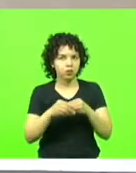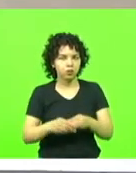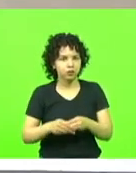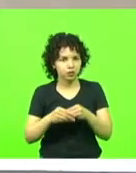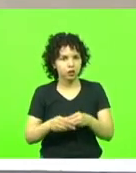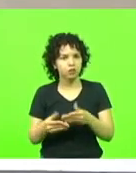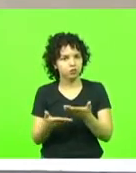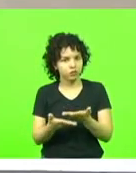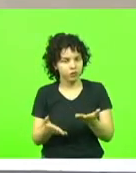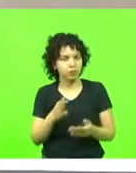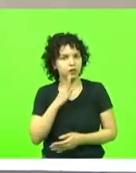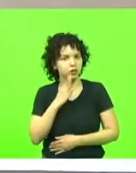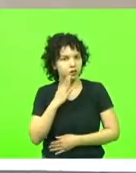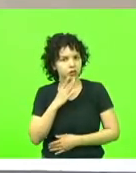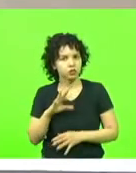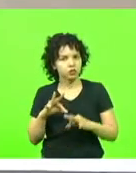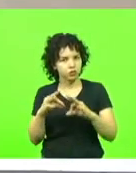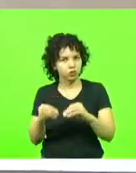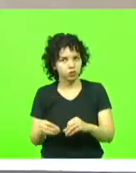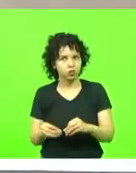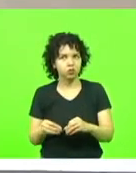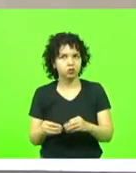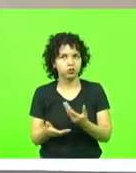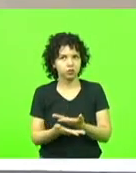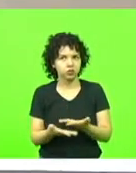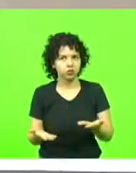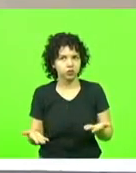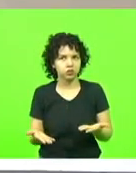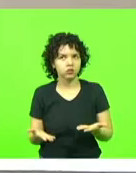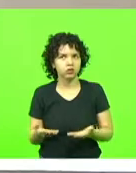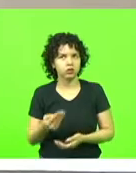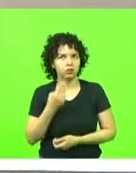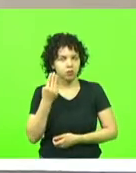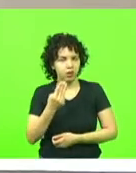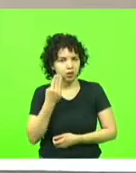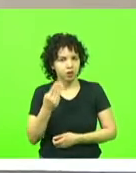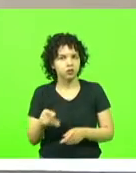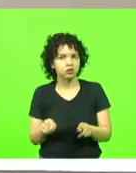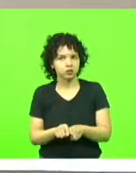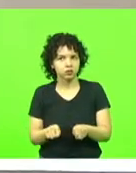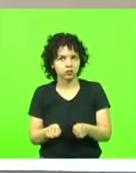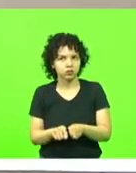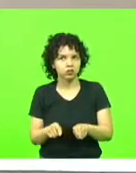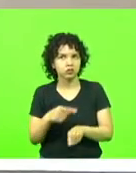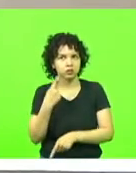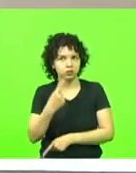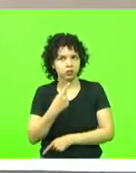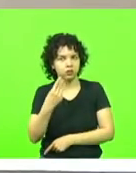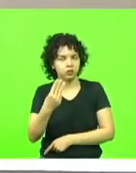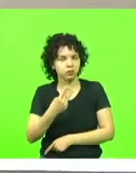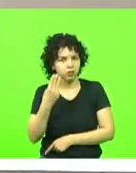os deputados, senhora deputada, cumprimentar o Márcio, deputado Márcio, aí pela